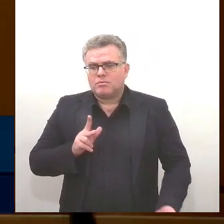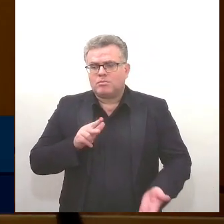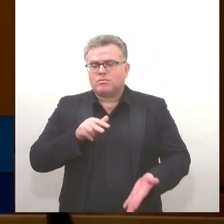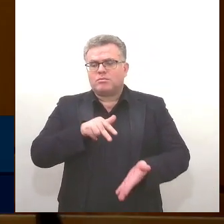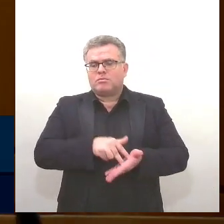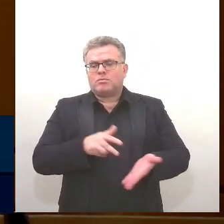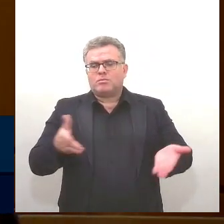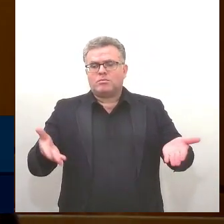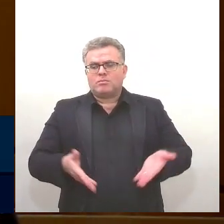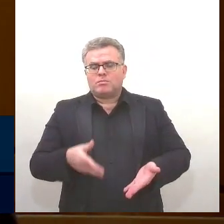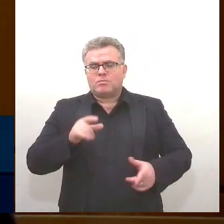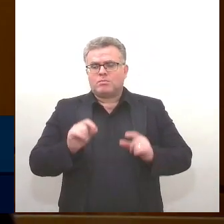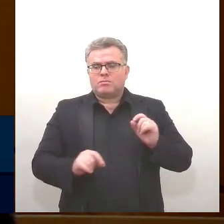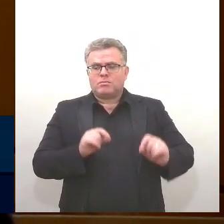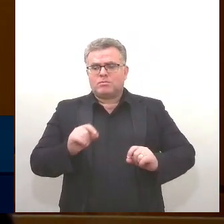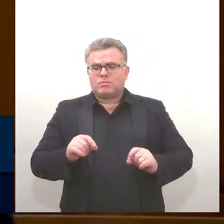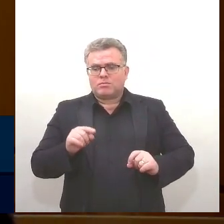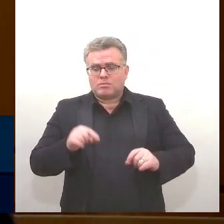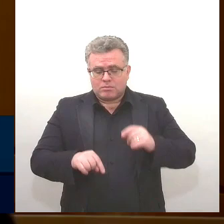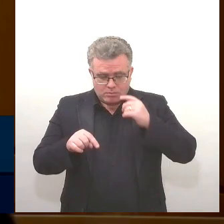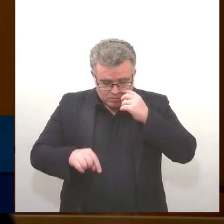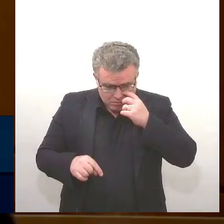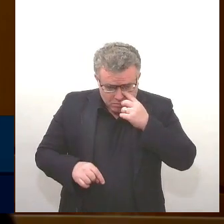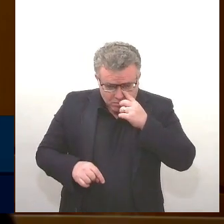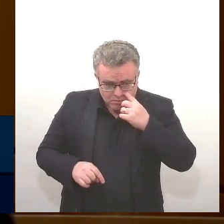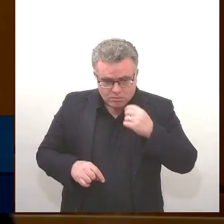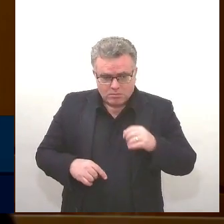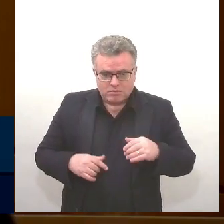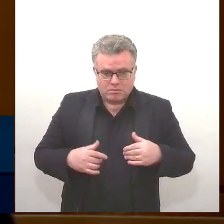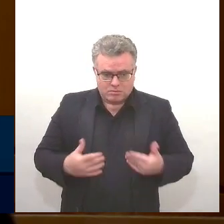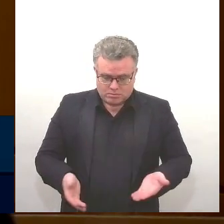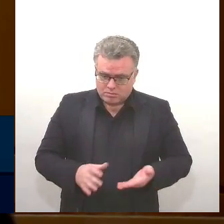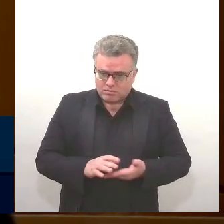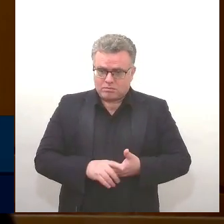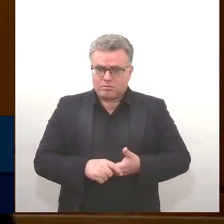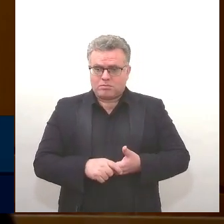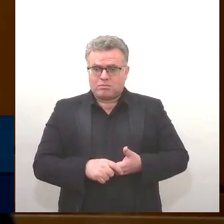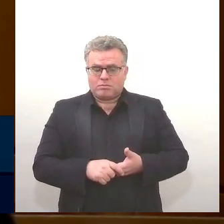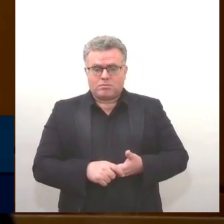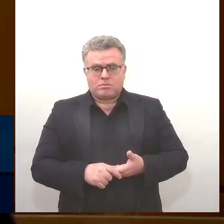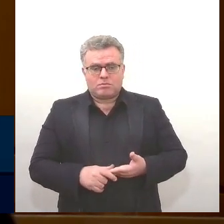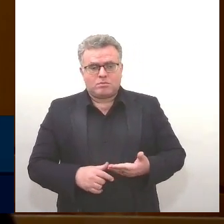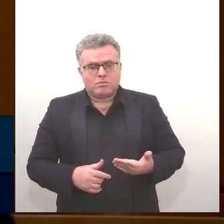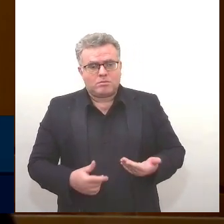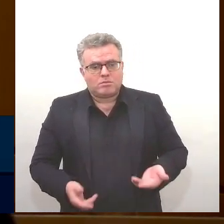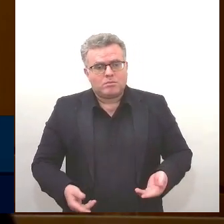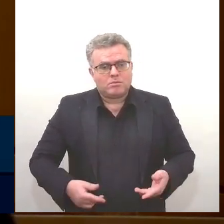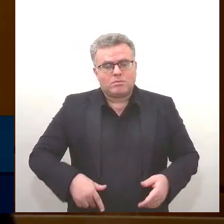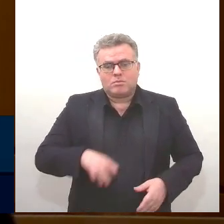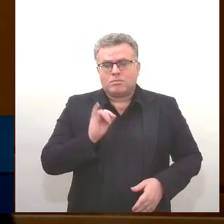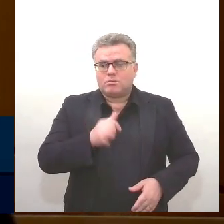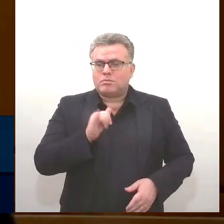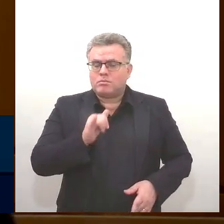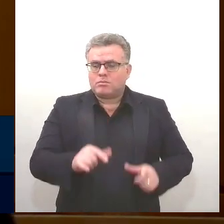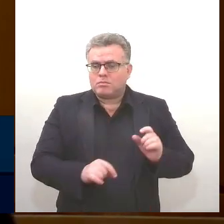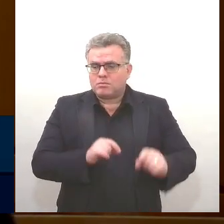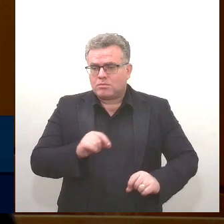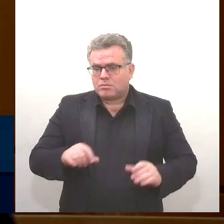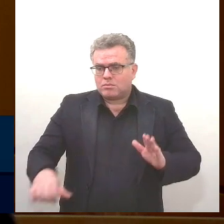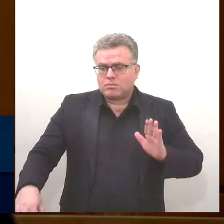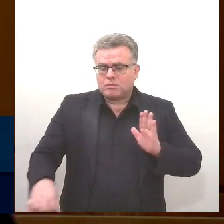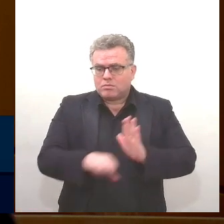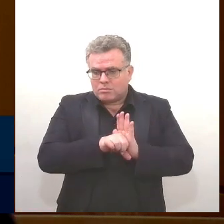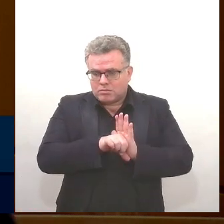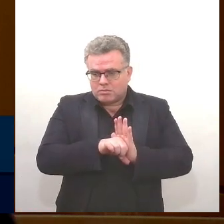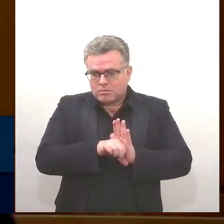desta casa é para relatar mais uma vez um crime que